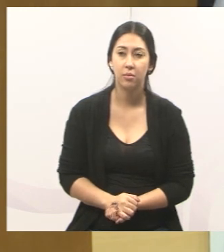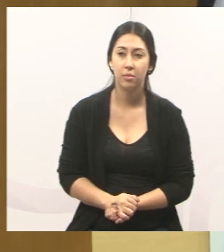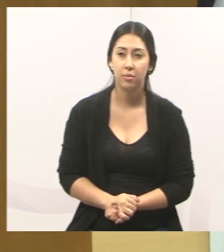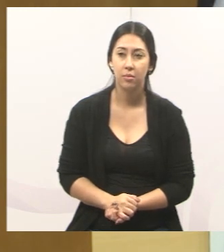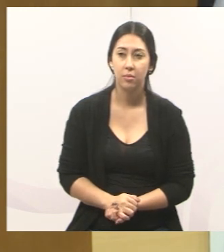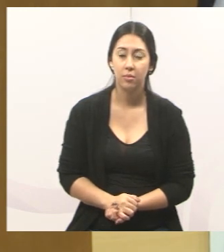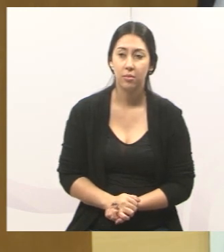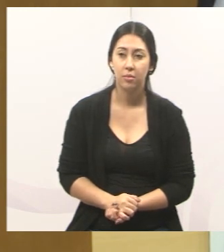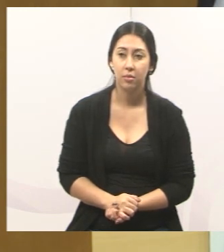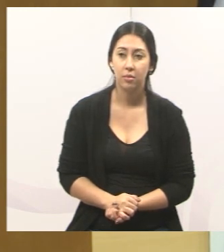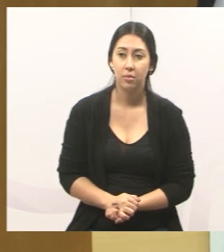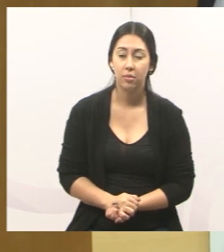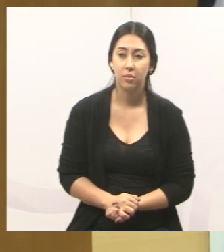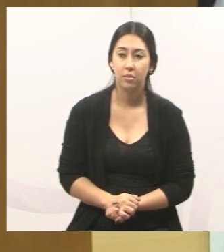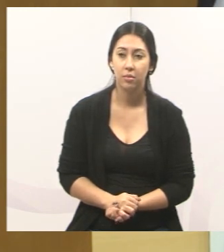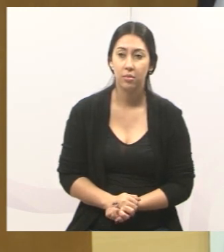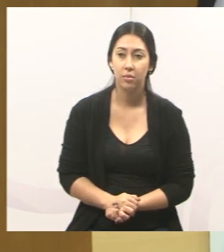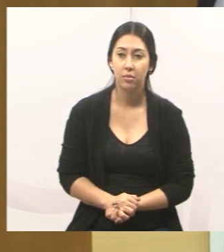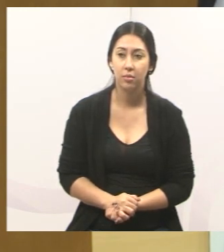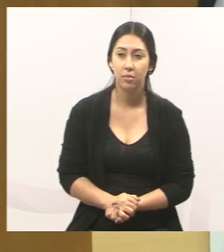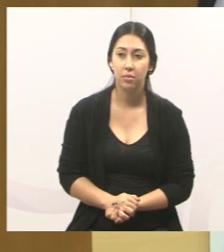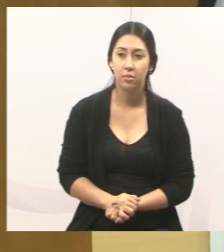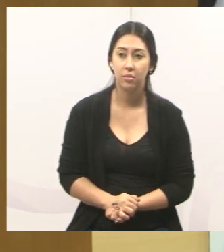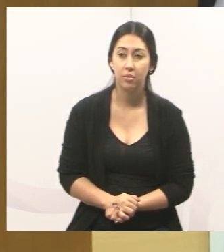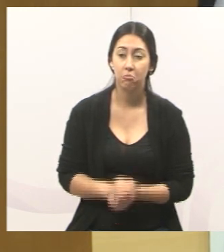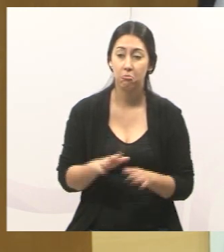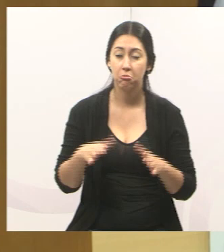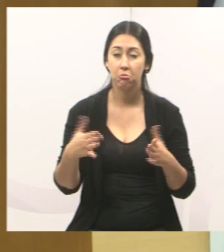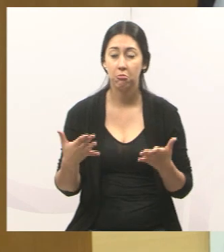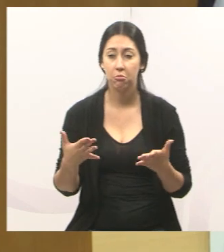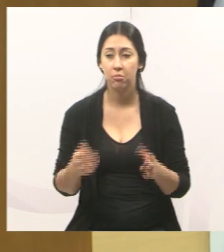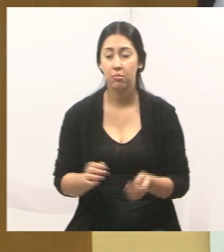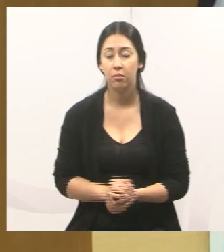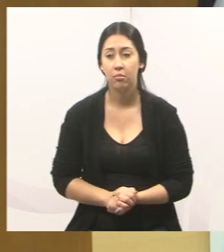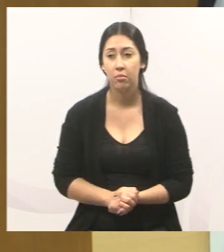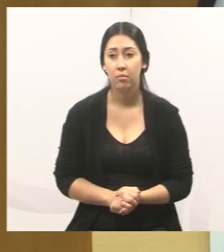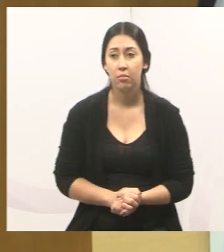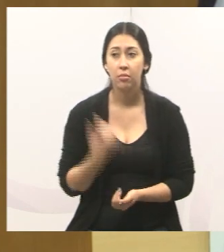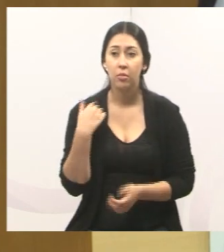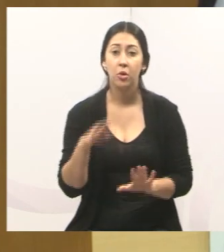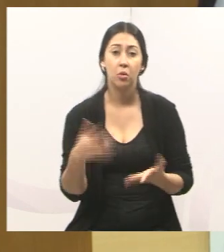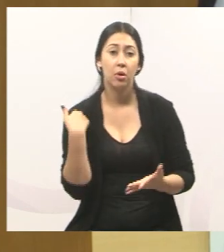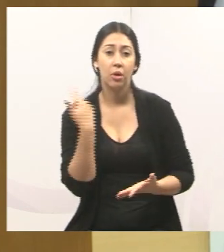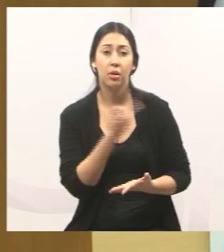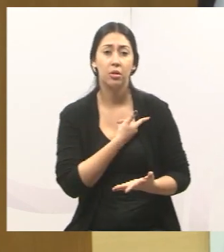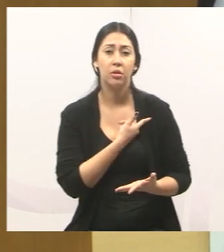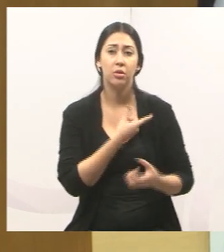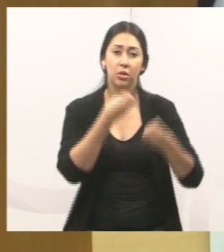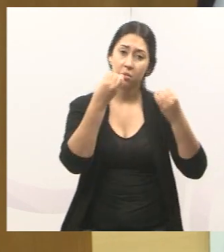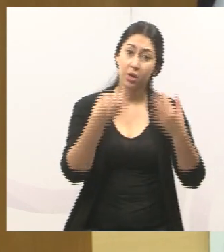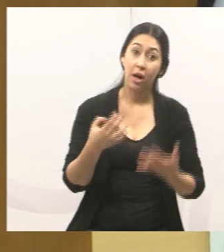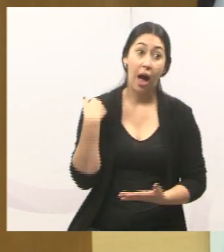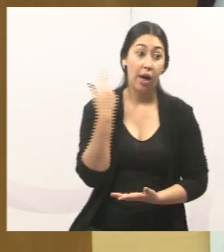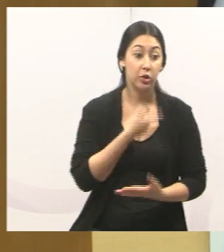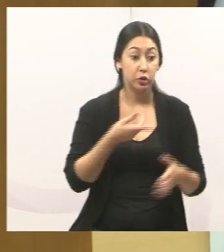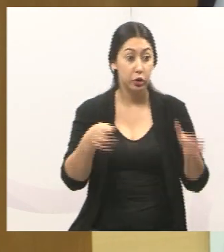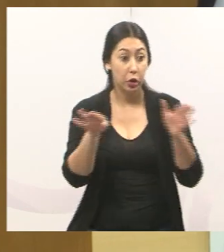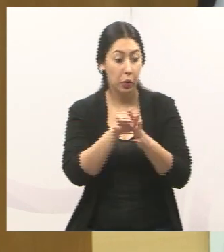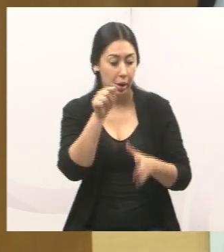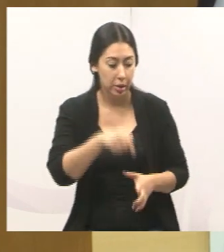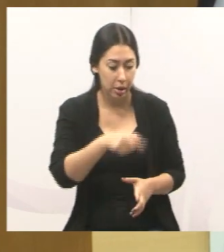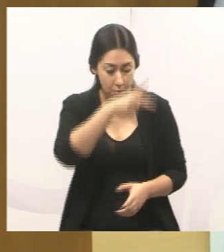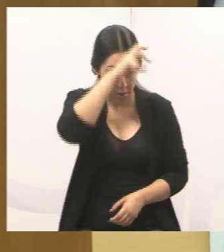36.700.520 reais e 73 centavos. Então, quando a gente falava que a gente pegou uma prefeitura endividada no